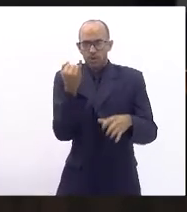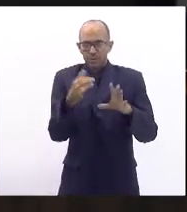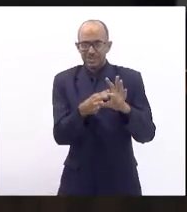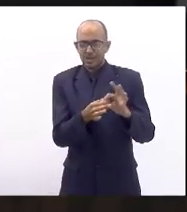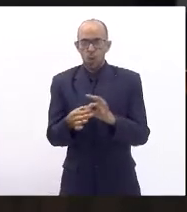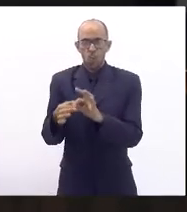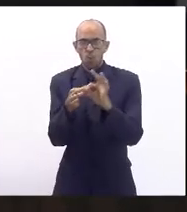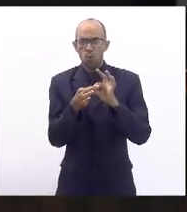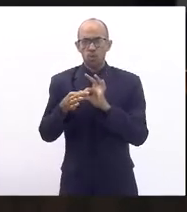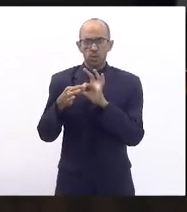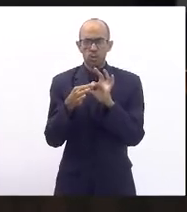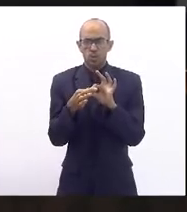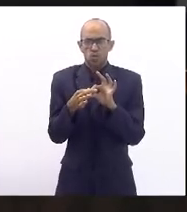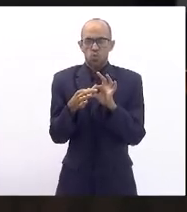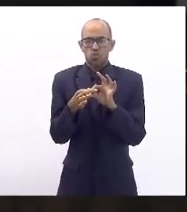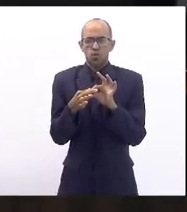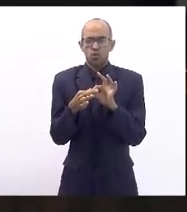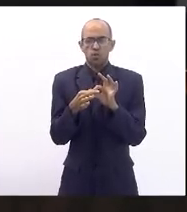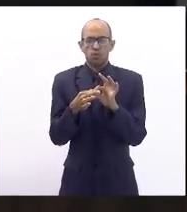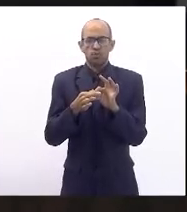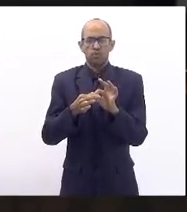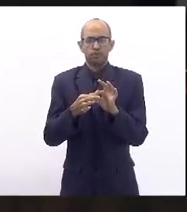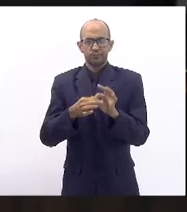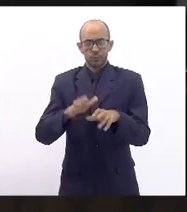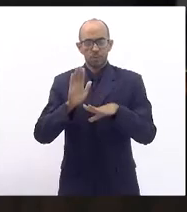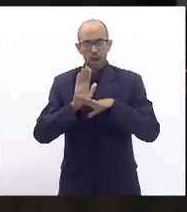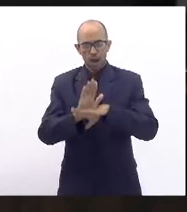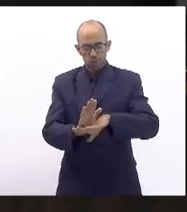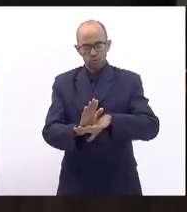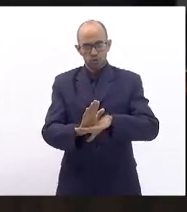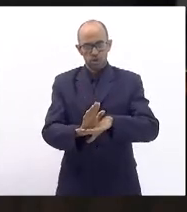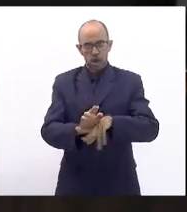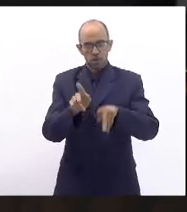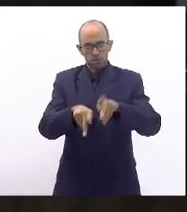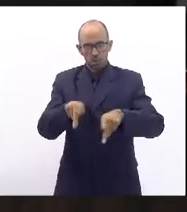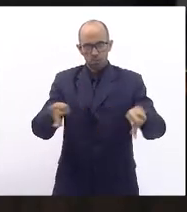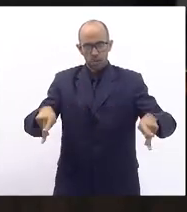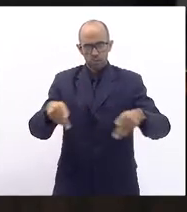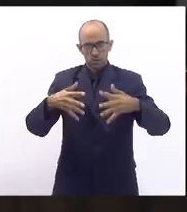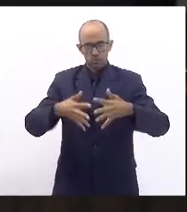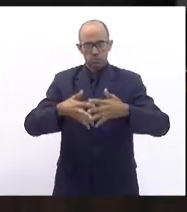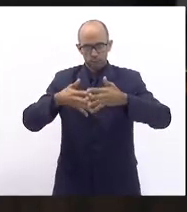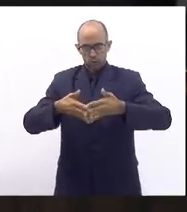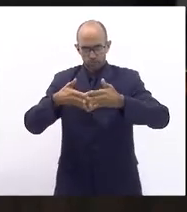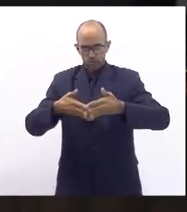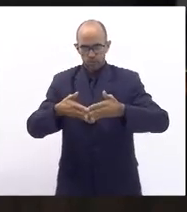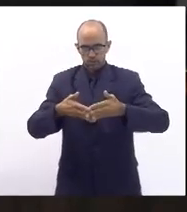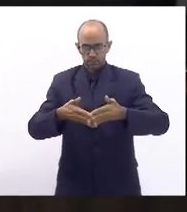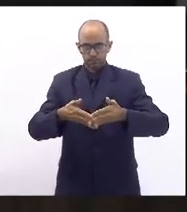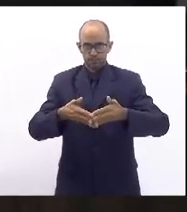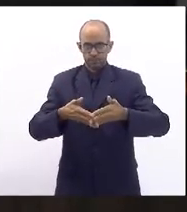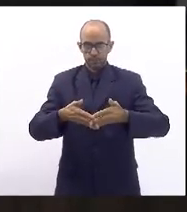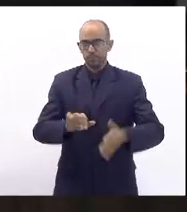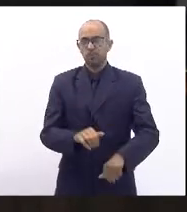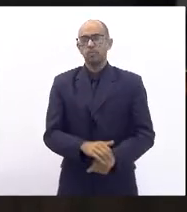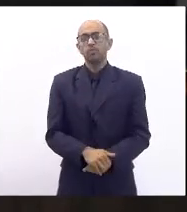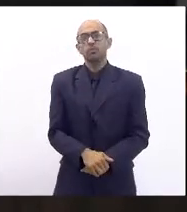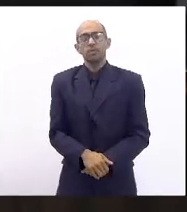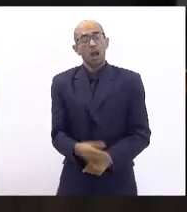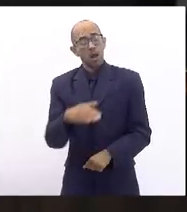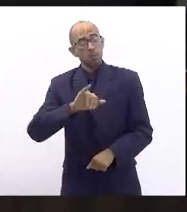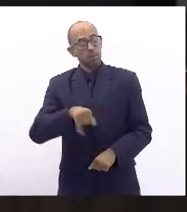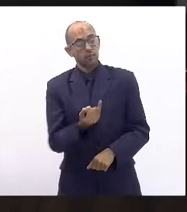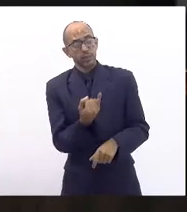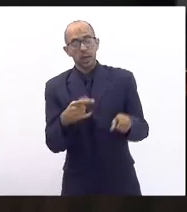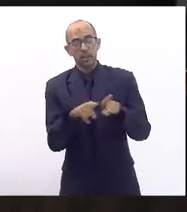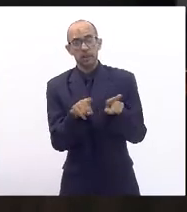união de forças em prol da população petropolitana e aproveitar o momento aqui o mirante Batista